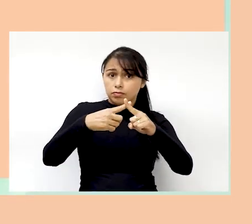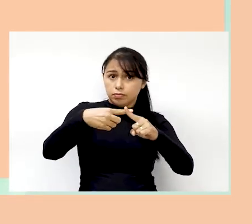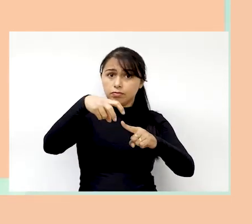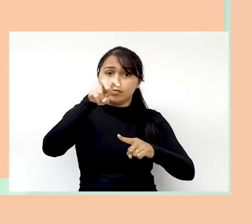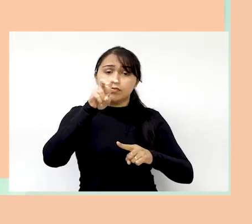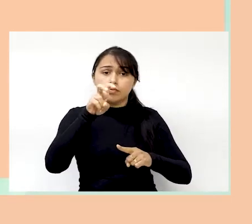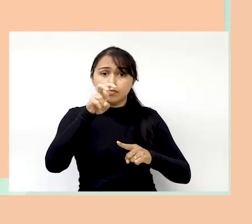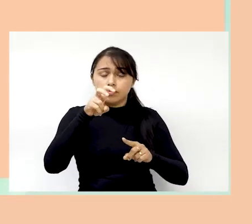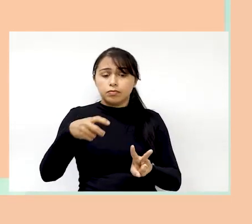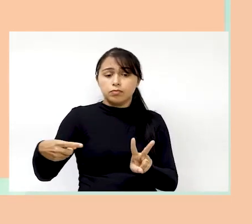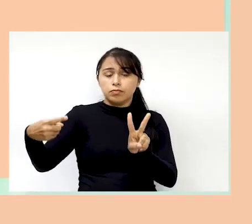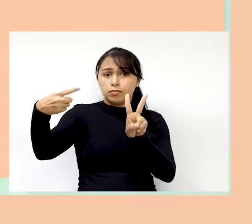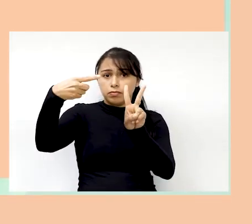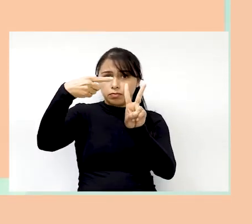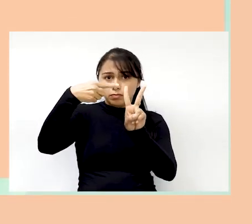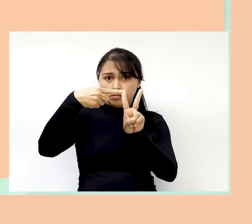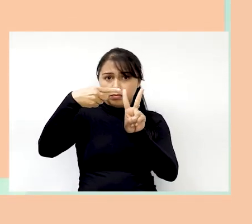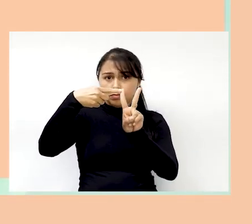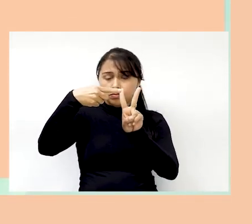vezes 5